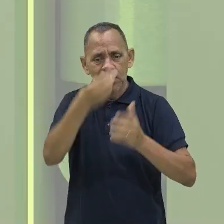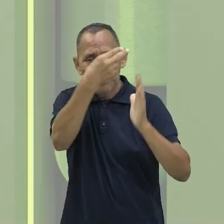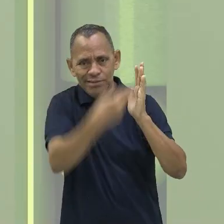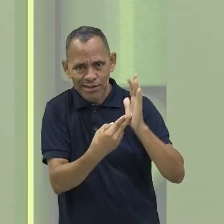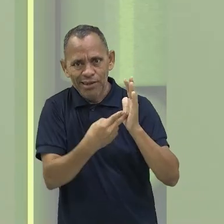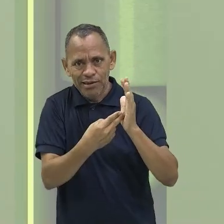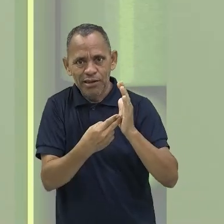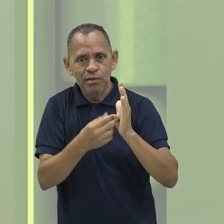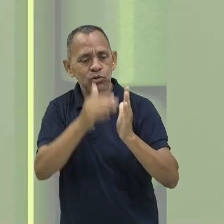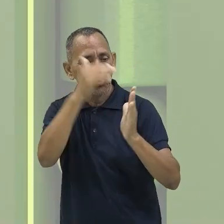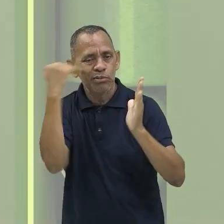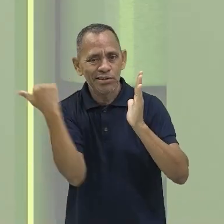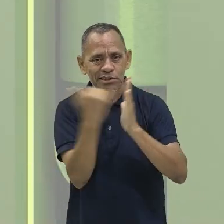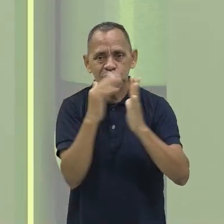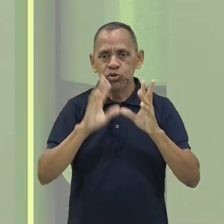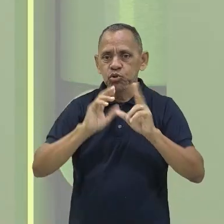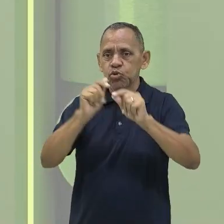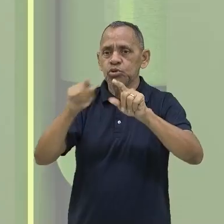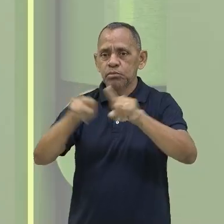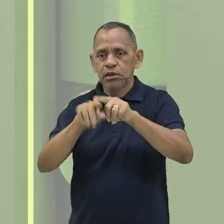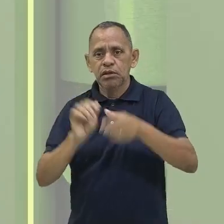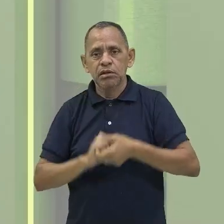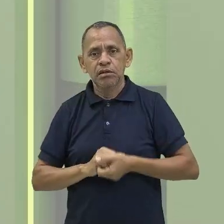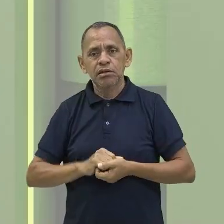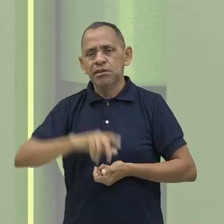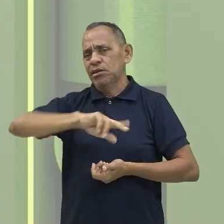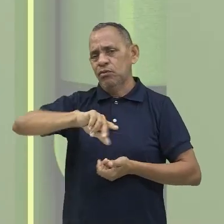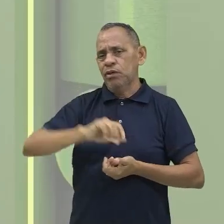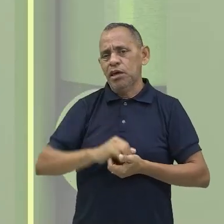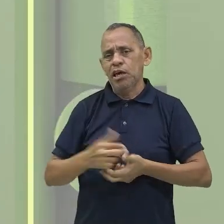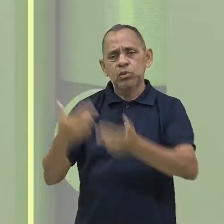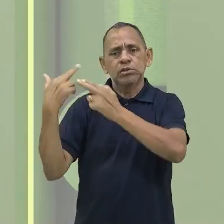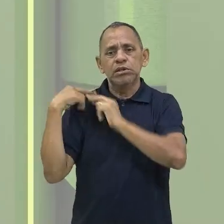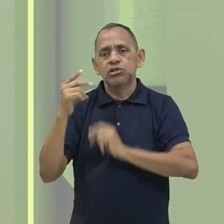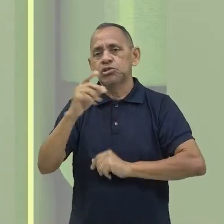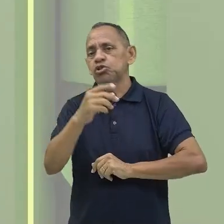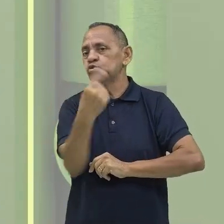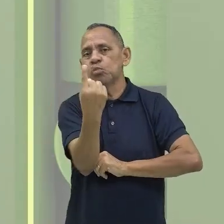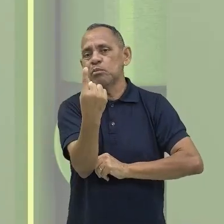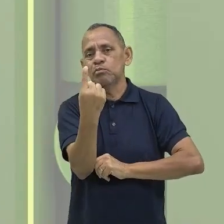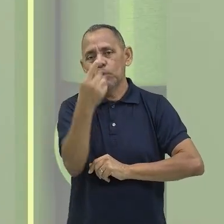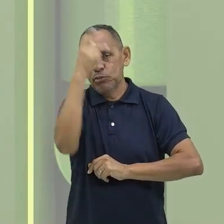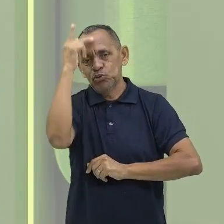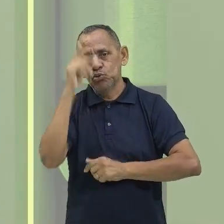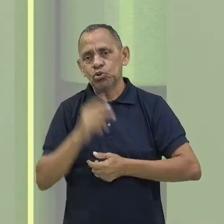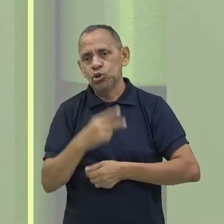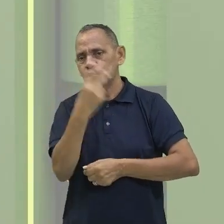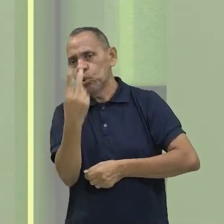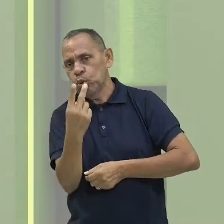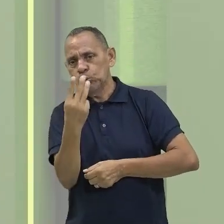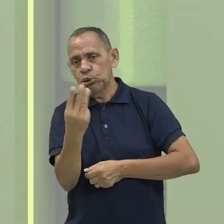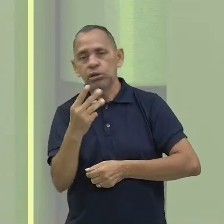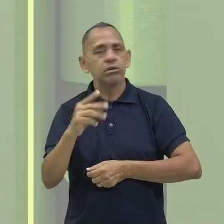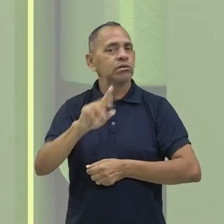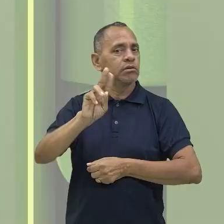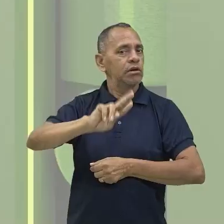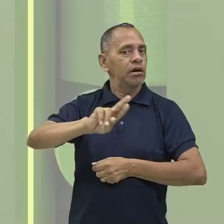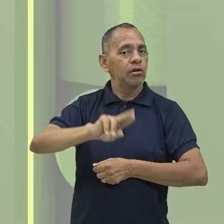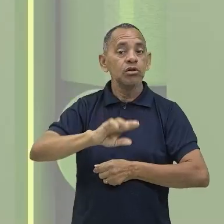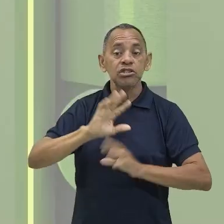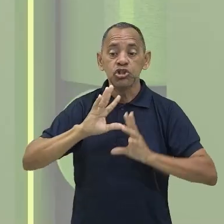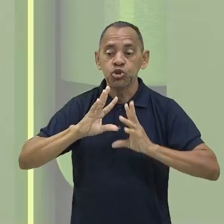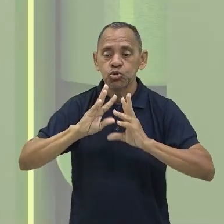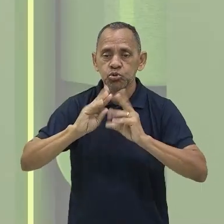seguido por todos, né? E que isso não se torne, então, responsabilidade somente de um, ou de dois, ou de três, mas de